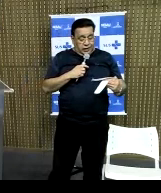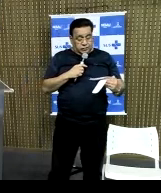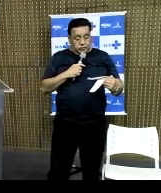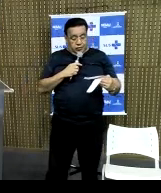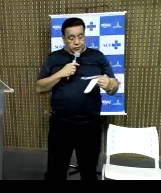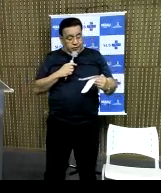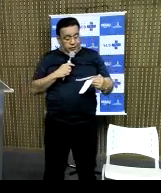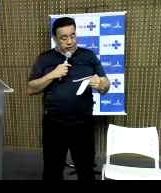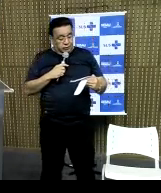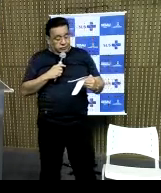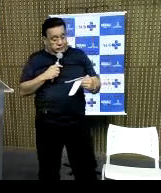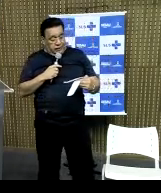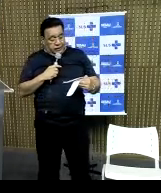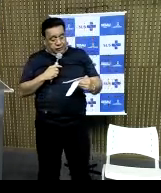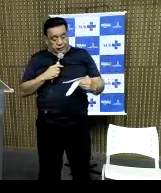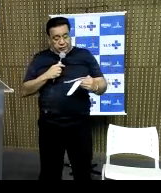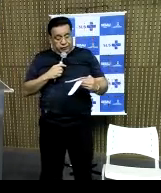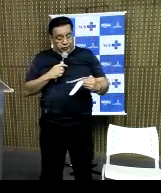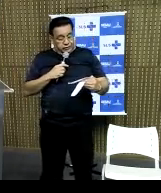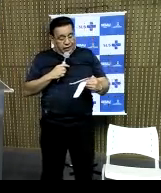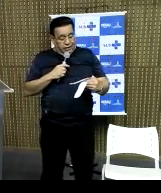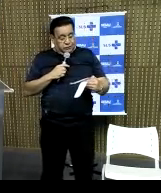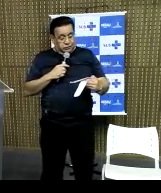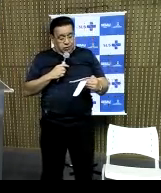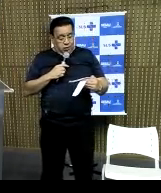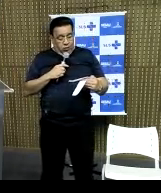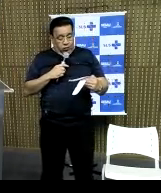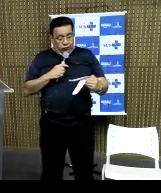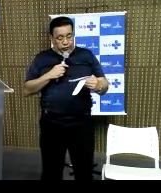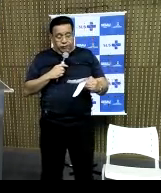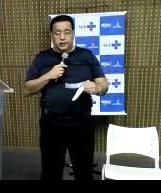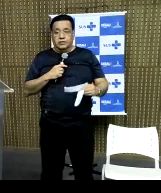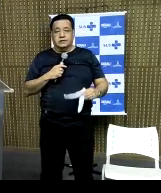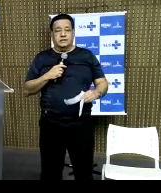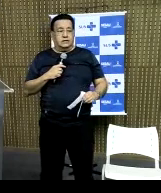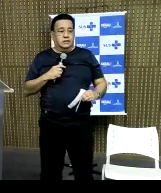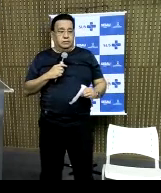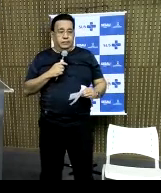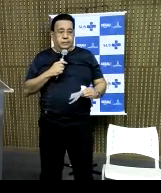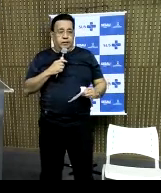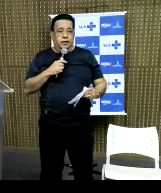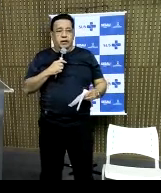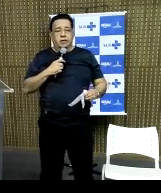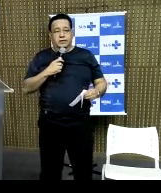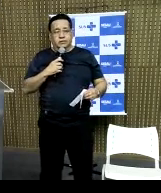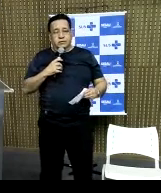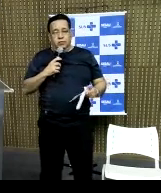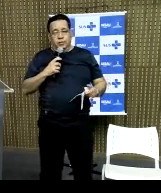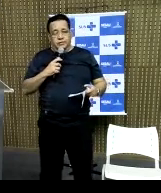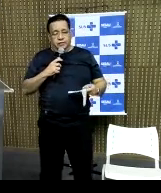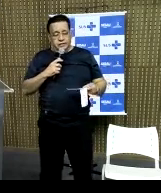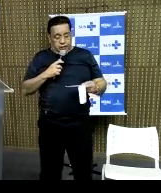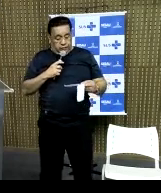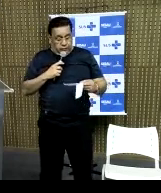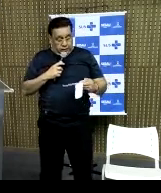Os casos de óbitos maternos na unidade foram zerados. Houve um equívoco na nossa licitação, ok? Pedindo desculpa